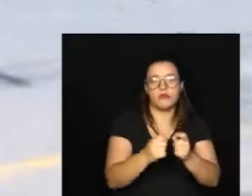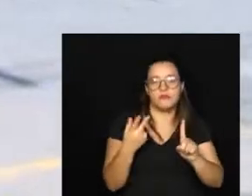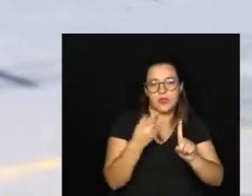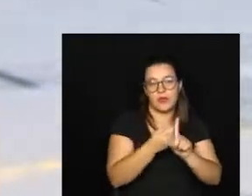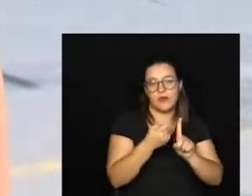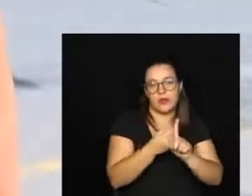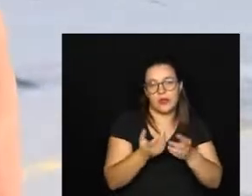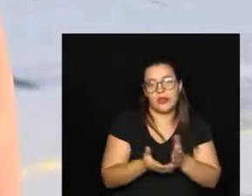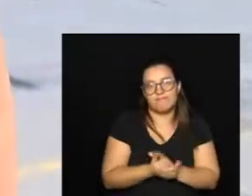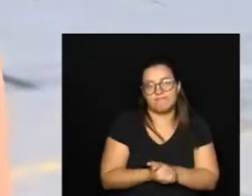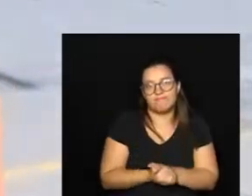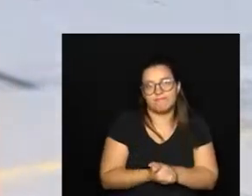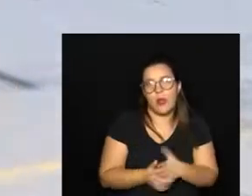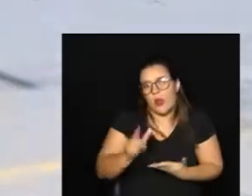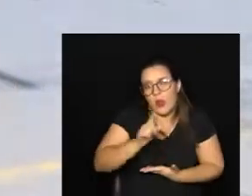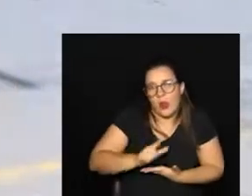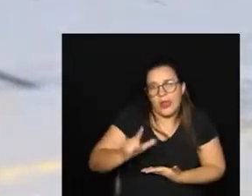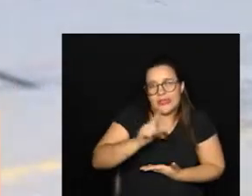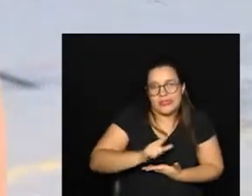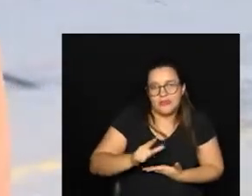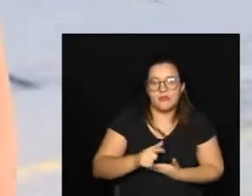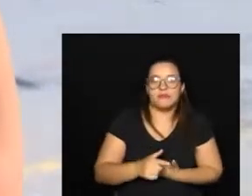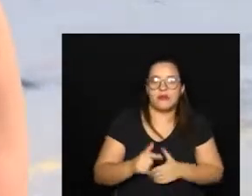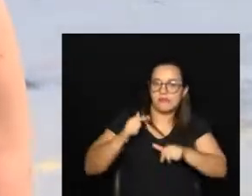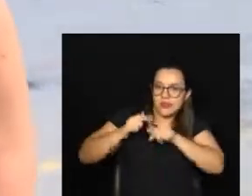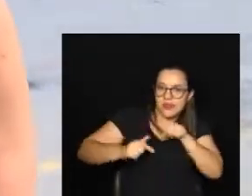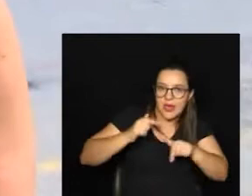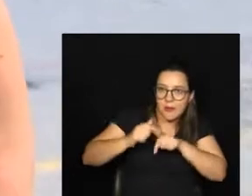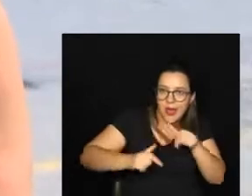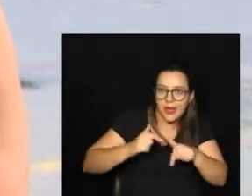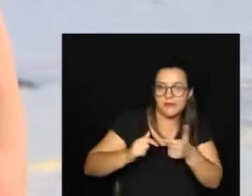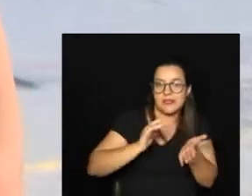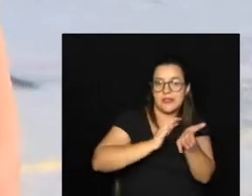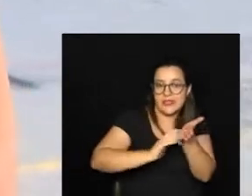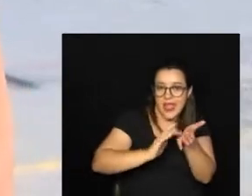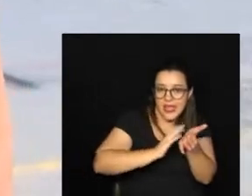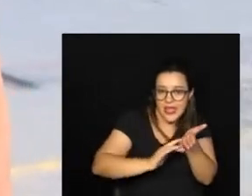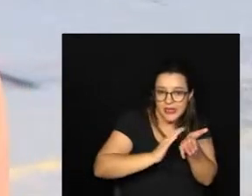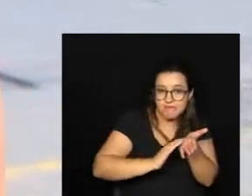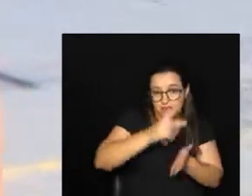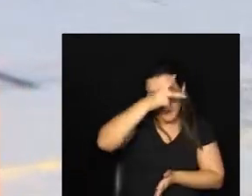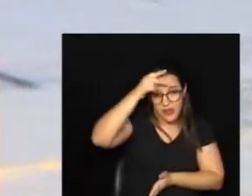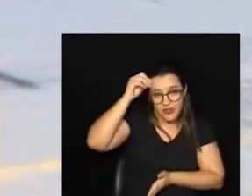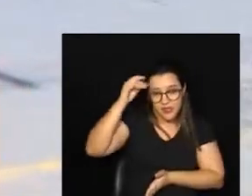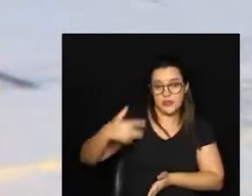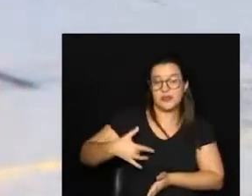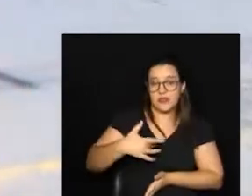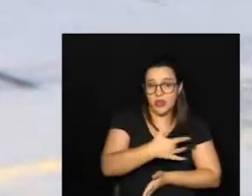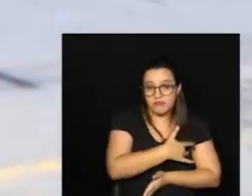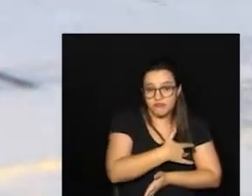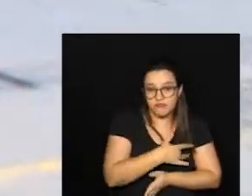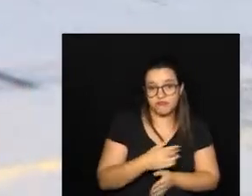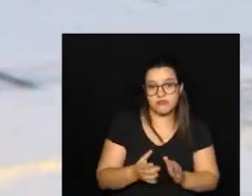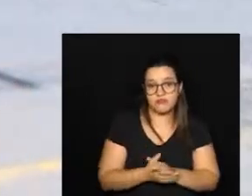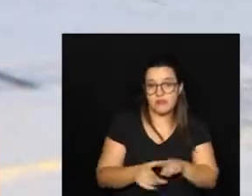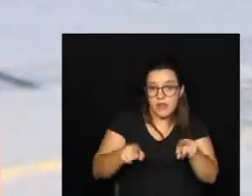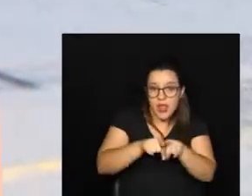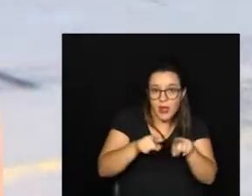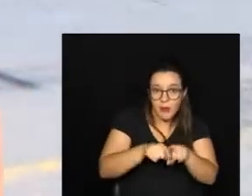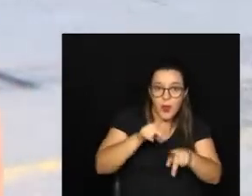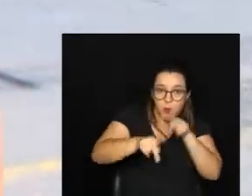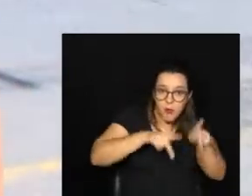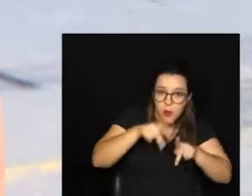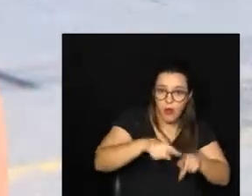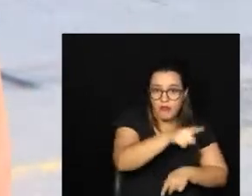claro, é um trabalho tanto da Secretaria Municipal de Saúde quanto da